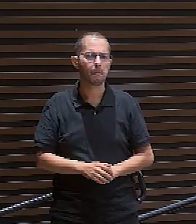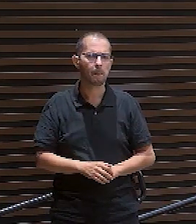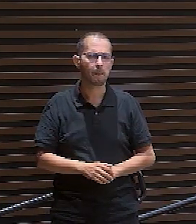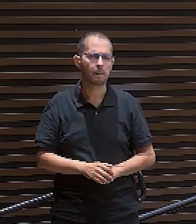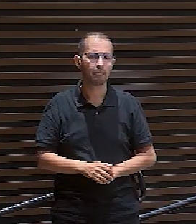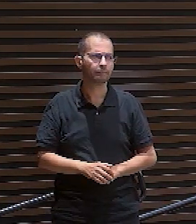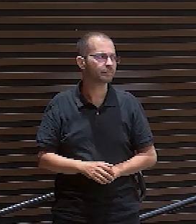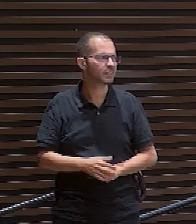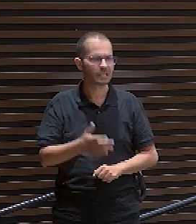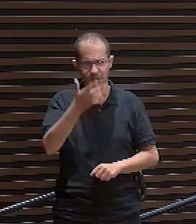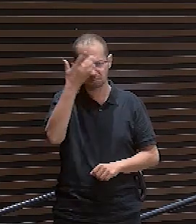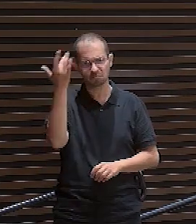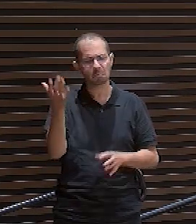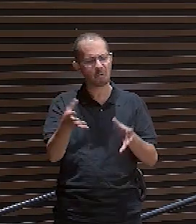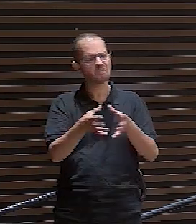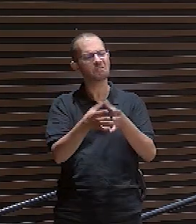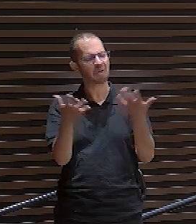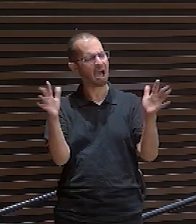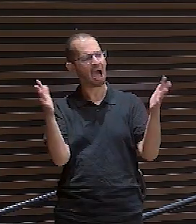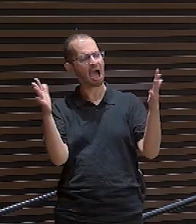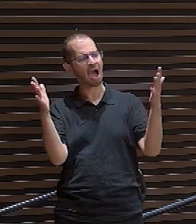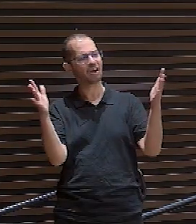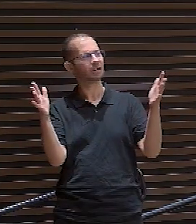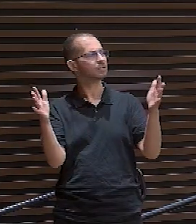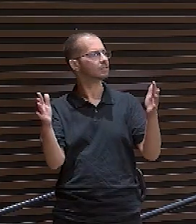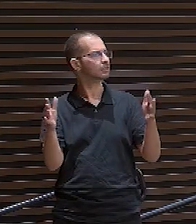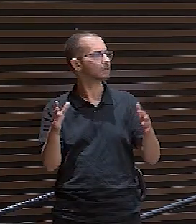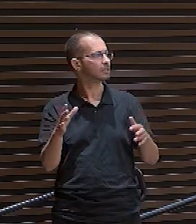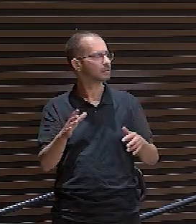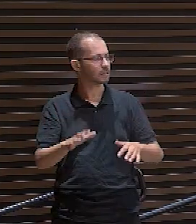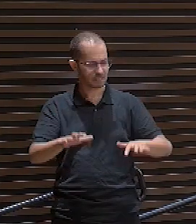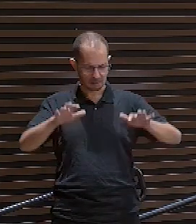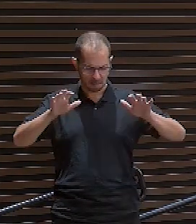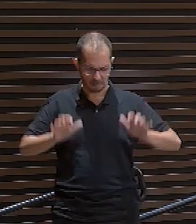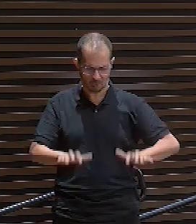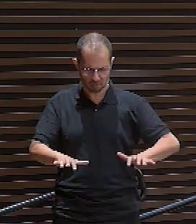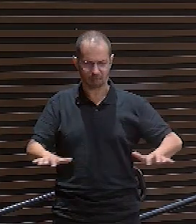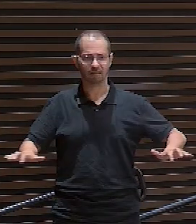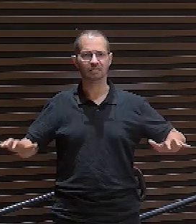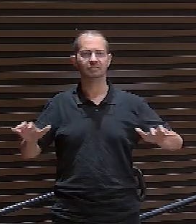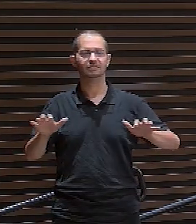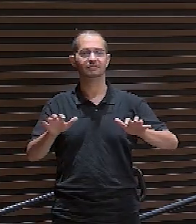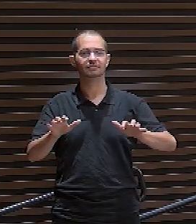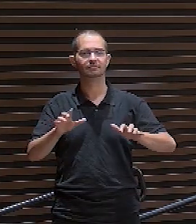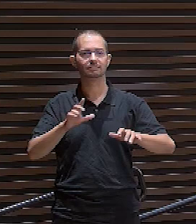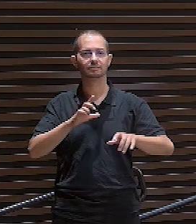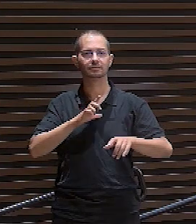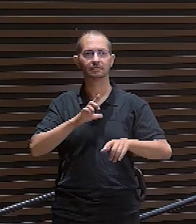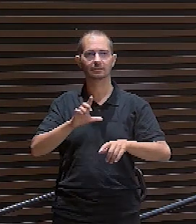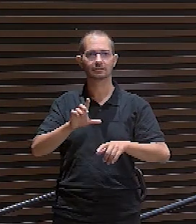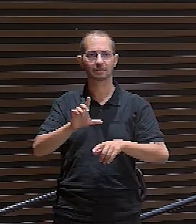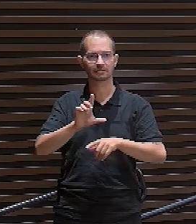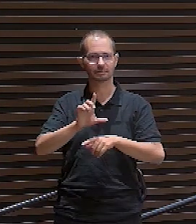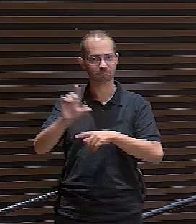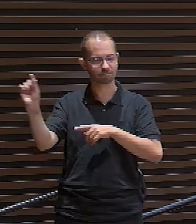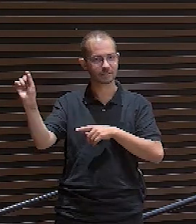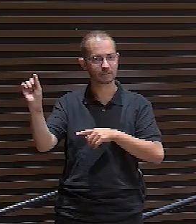E o povo... Ele meteu a mão no piano e saiu empinado. Eu